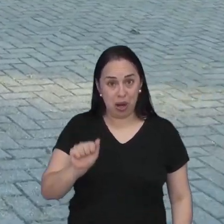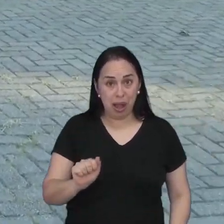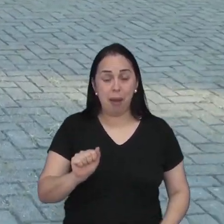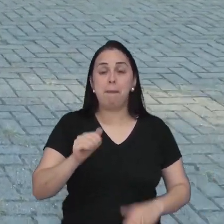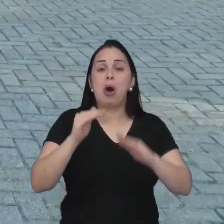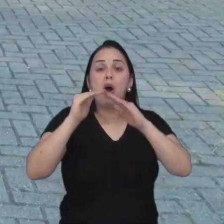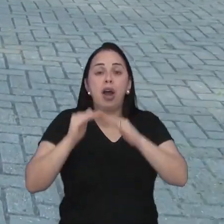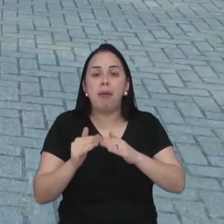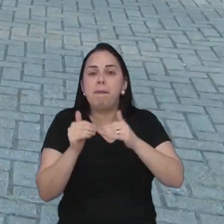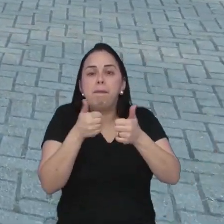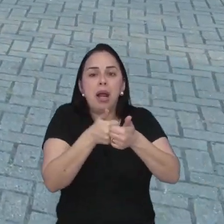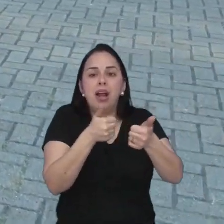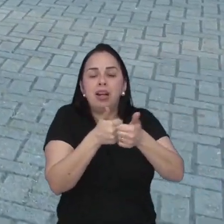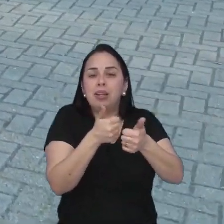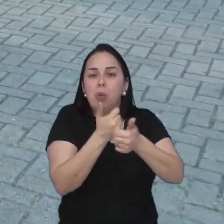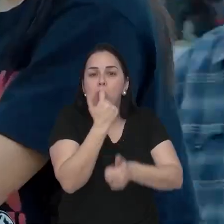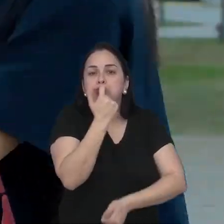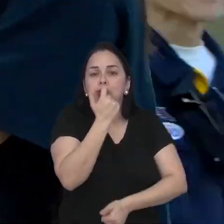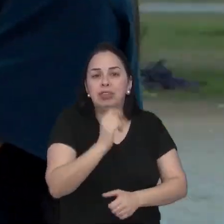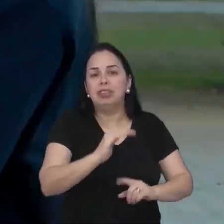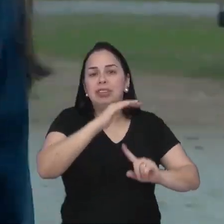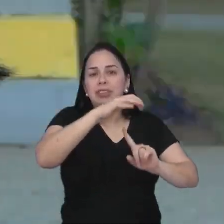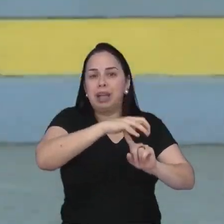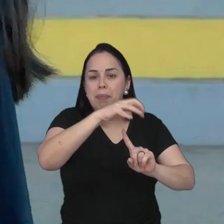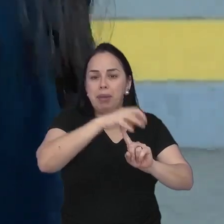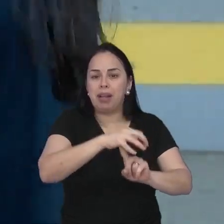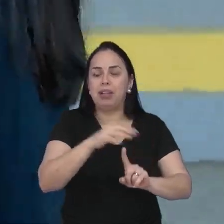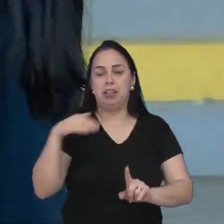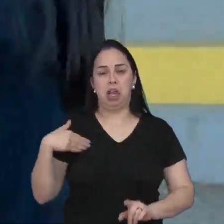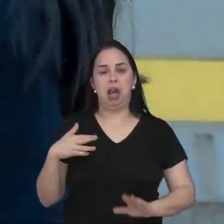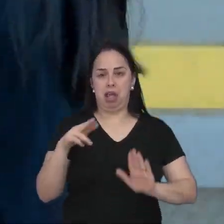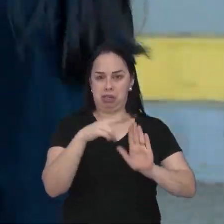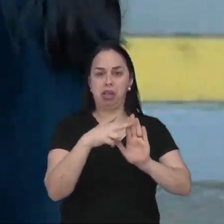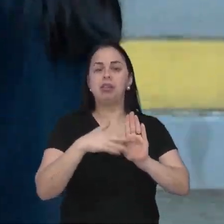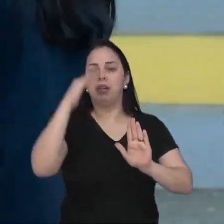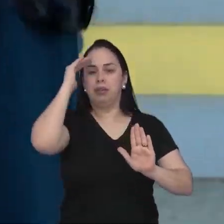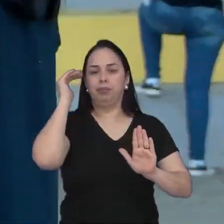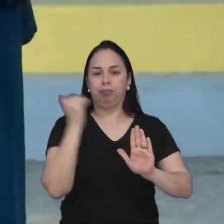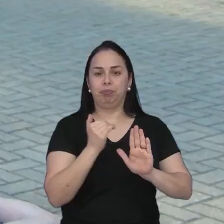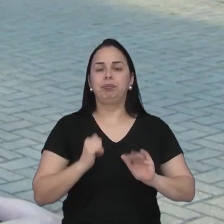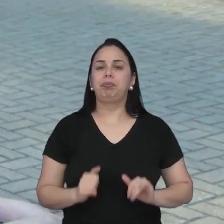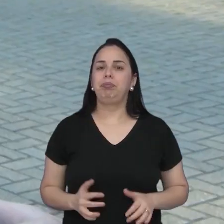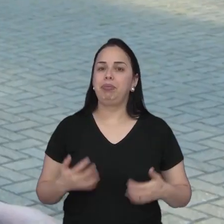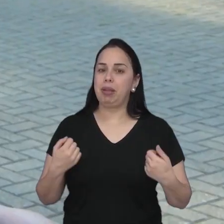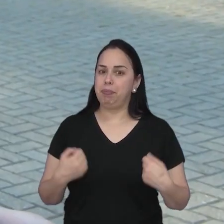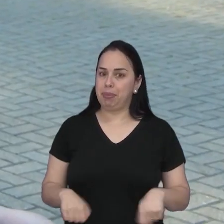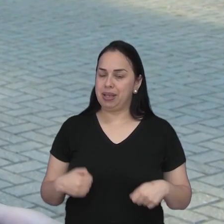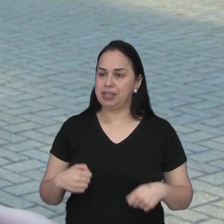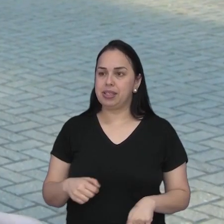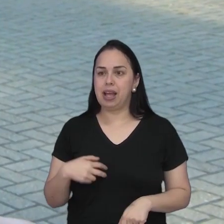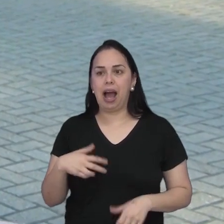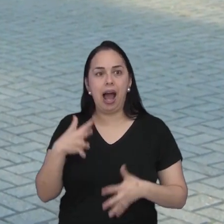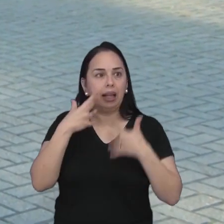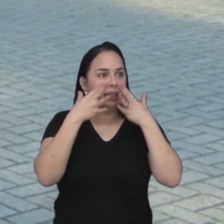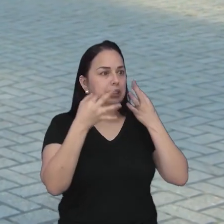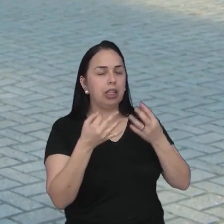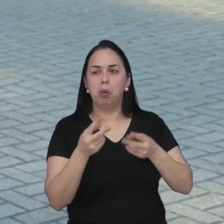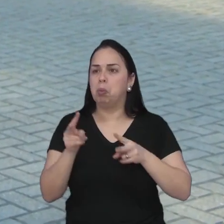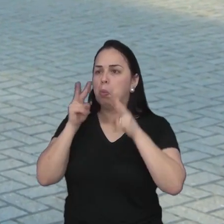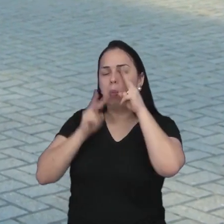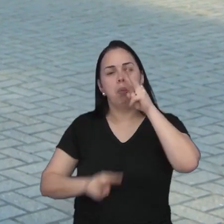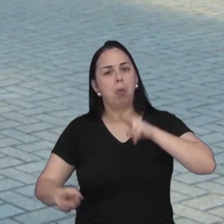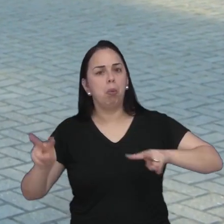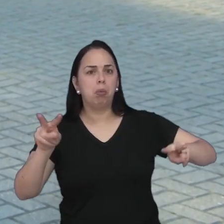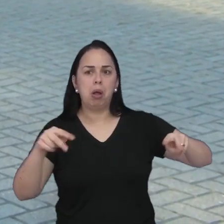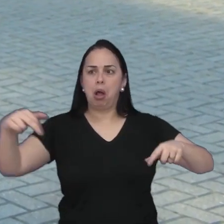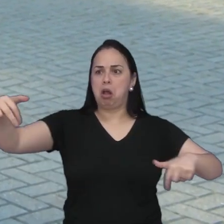desta praça e sabe como se proteger. Ela segue as regras para nada atrapalhar a brincadeira. Tem que ficar de olho nas pessoas, nos